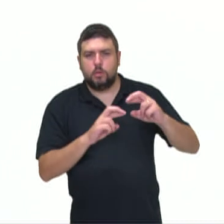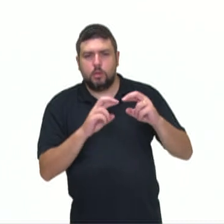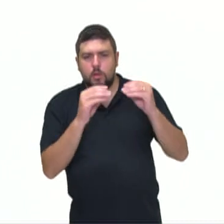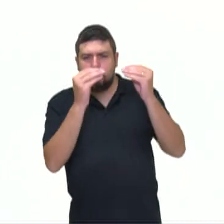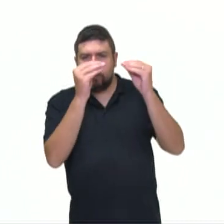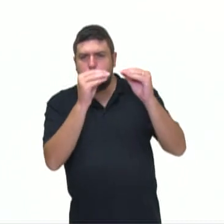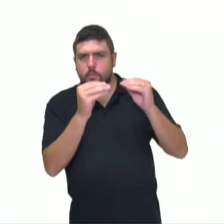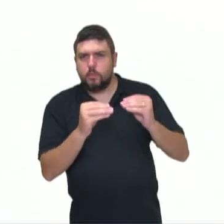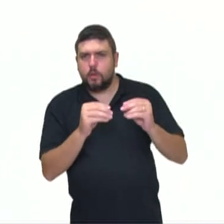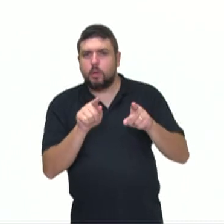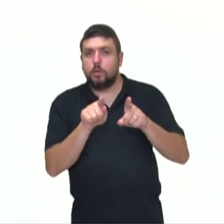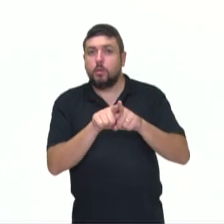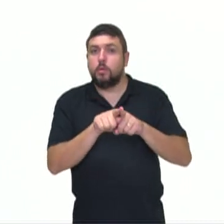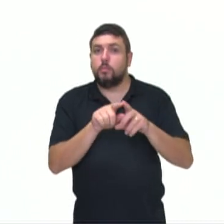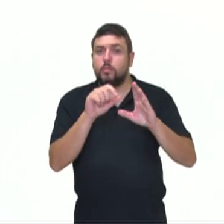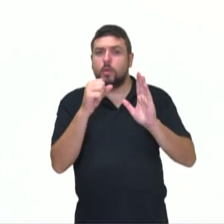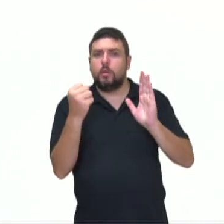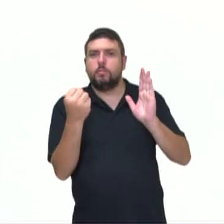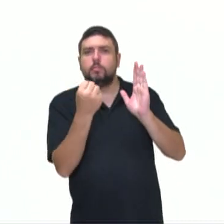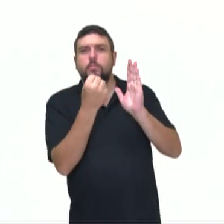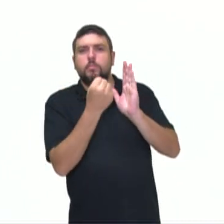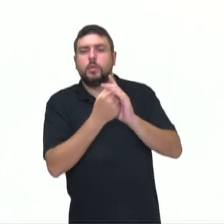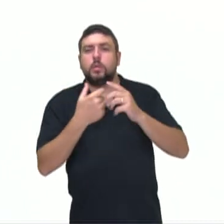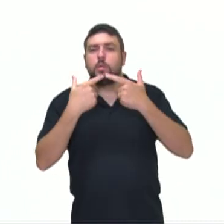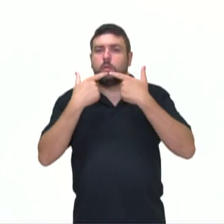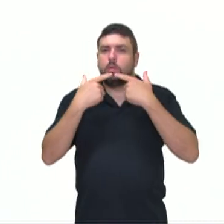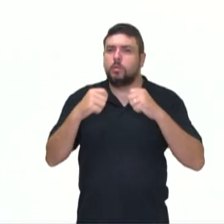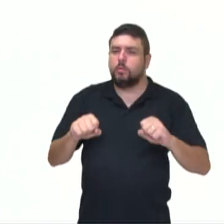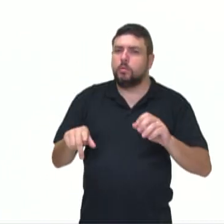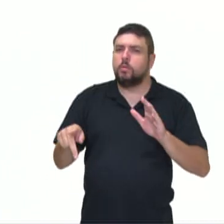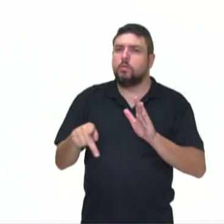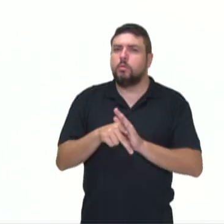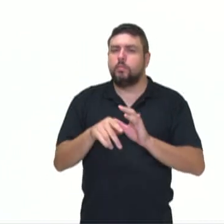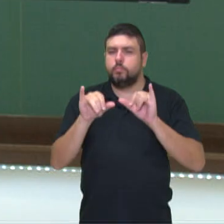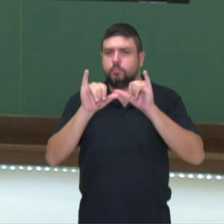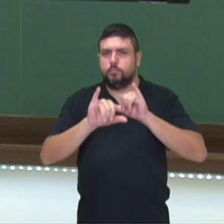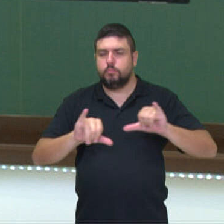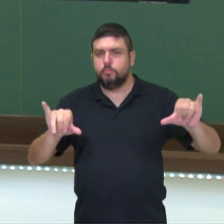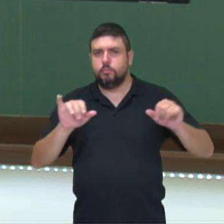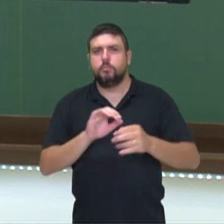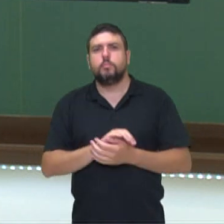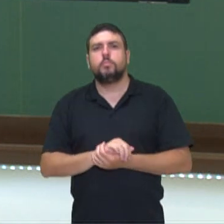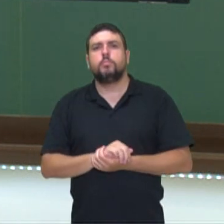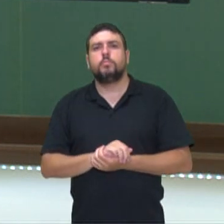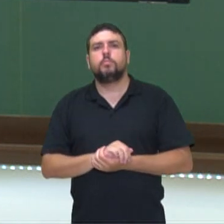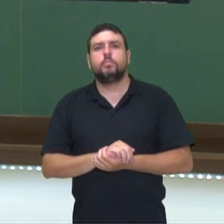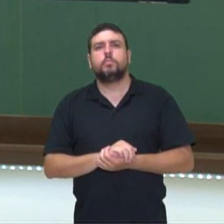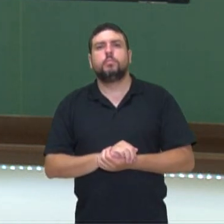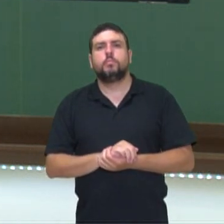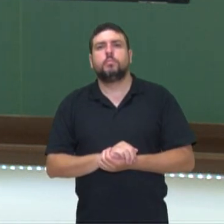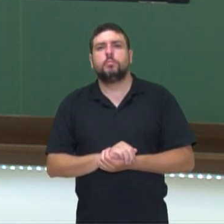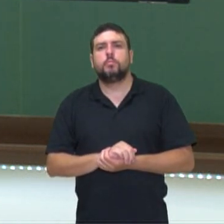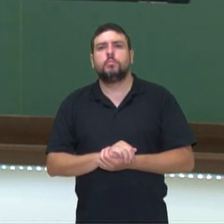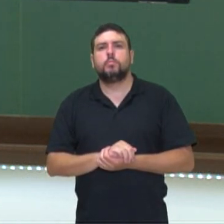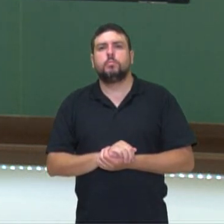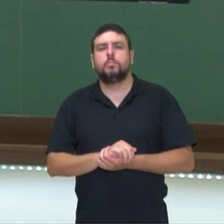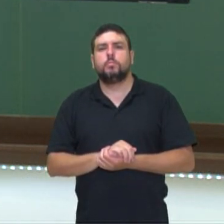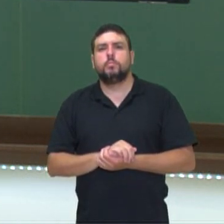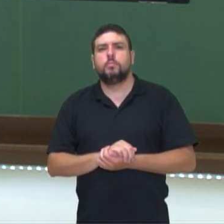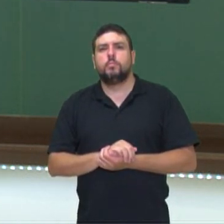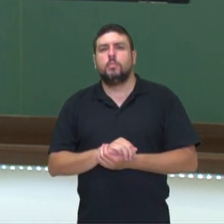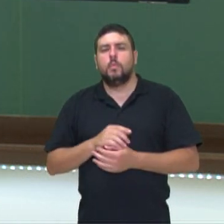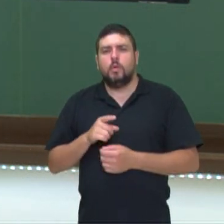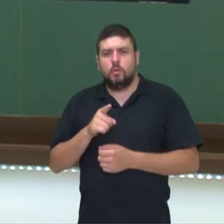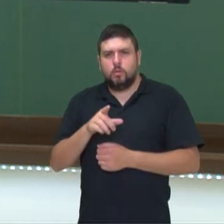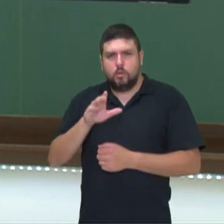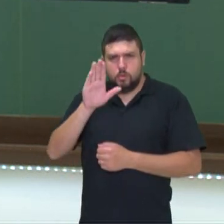marcas linguísticas características de notícias. Isso mesmo. Você já chegou a esse conceito,